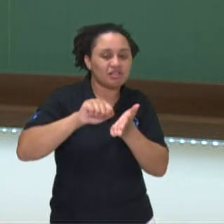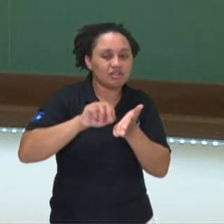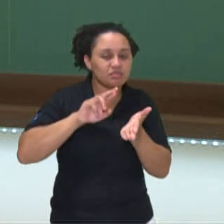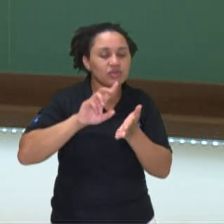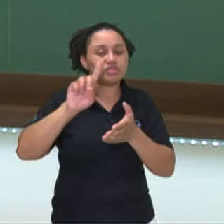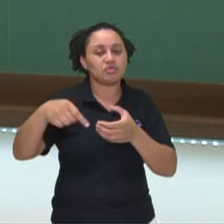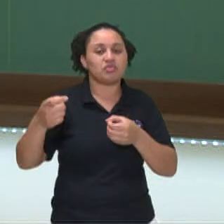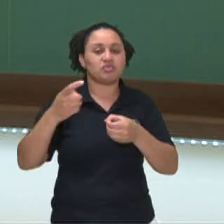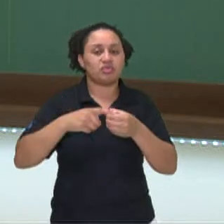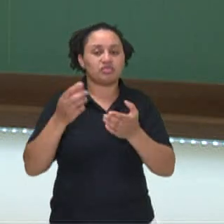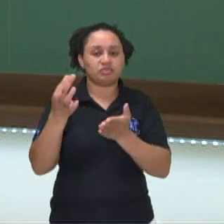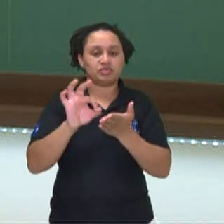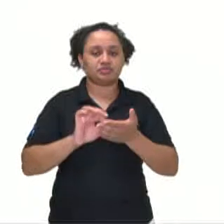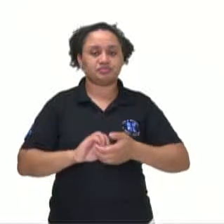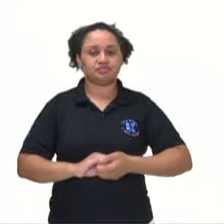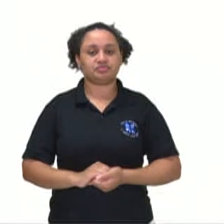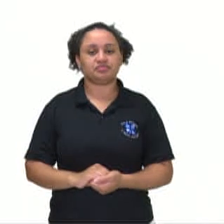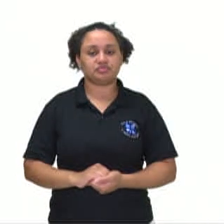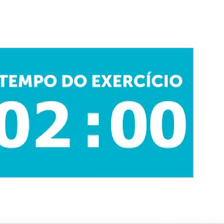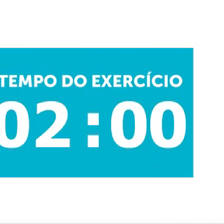caderno que a gente volta daqui a pouquinho.